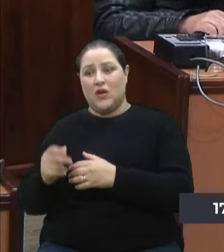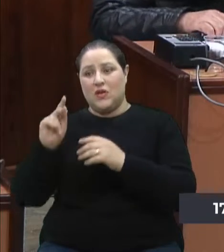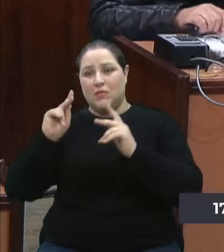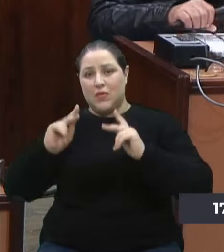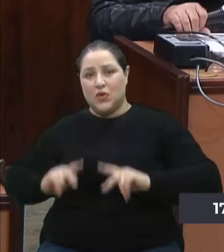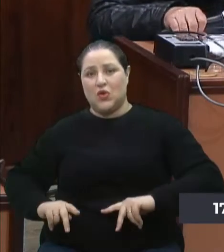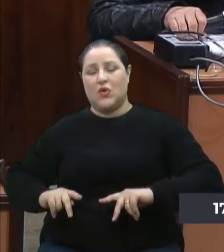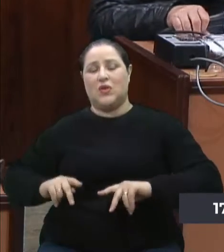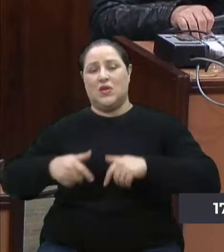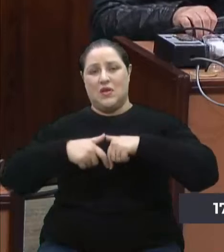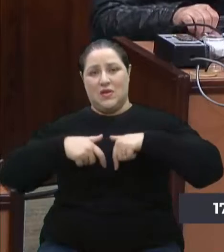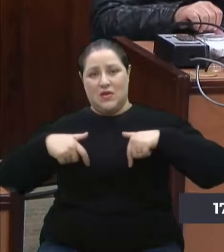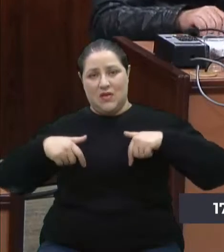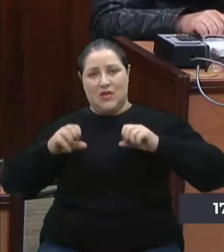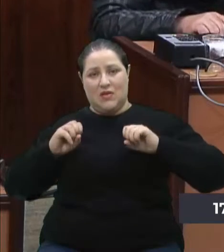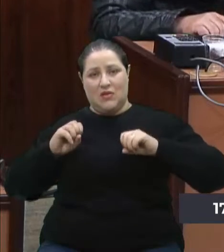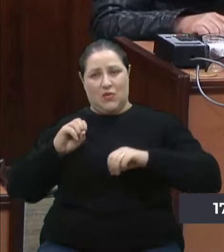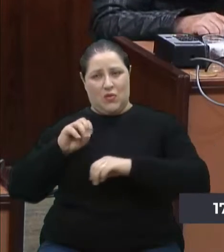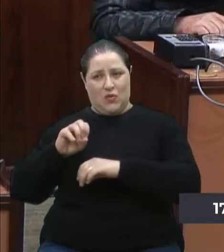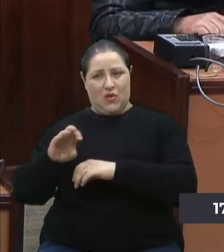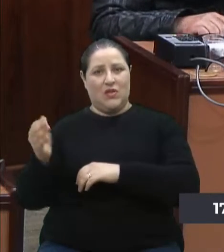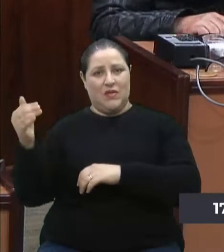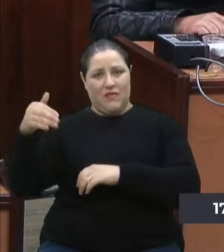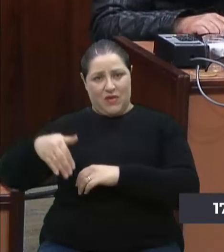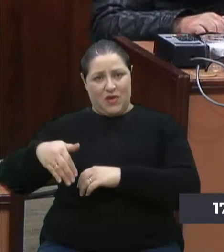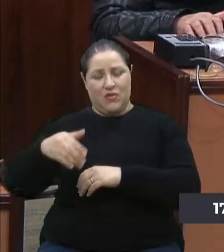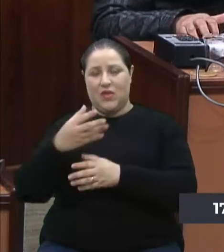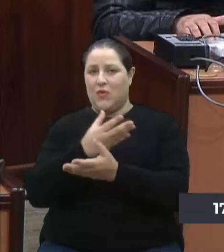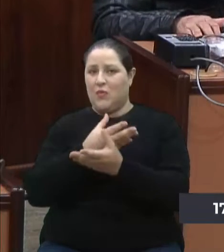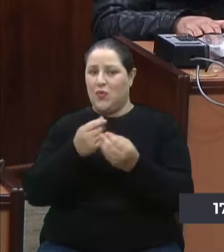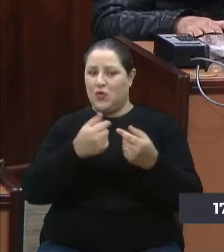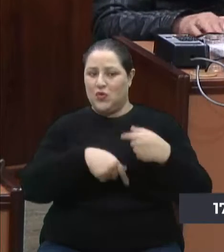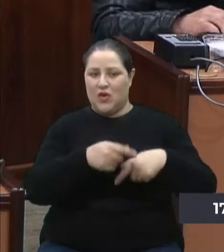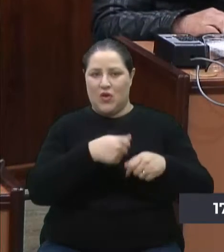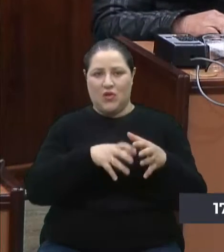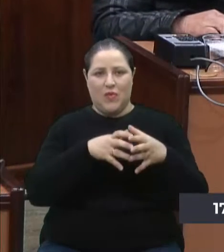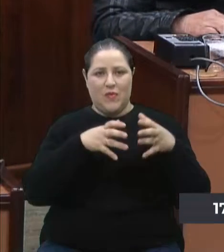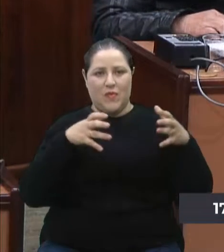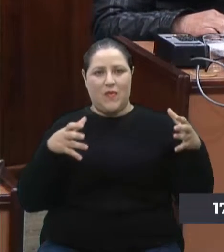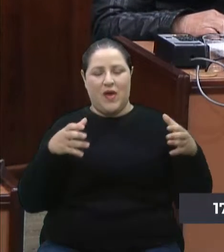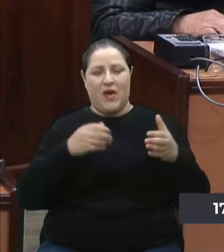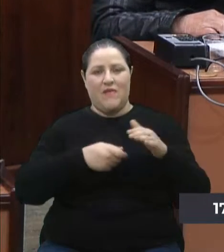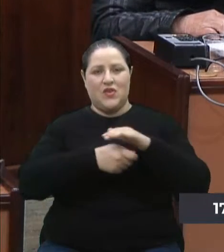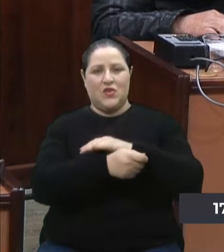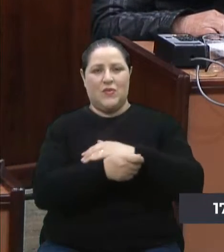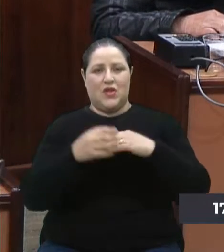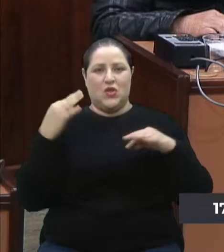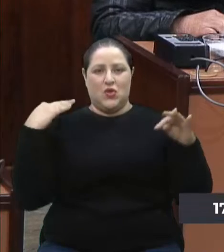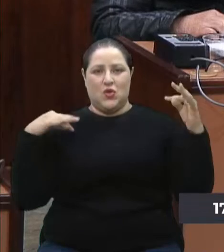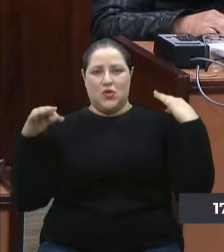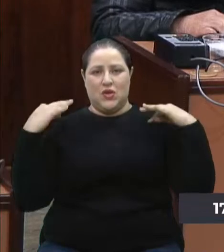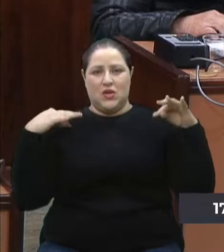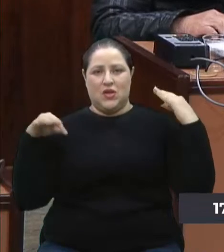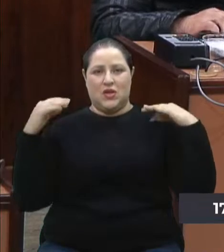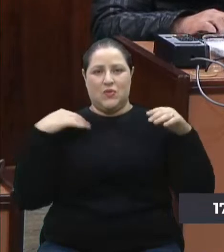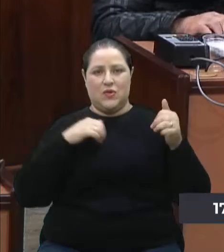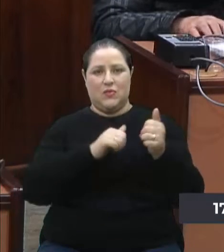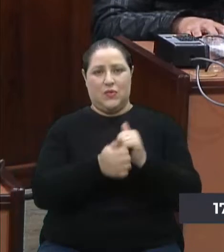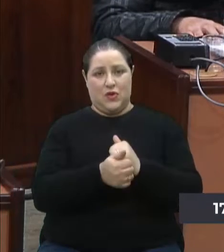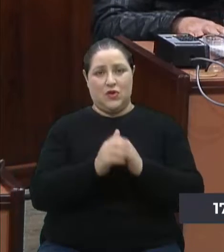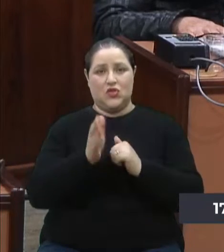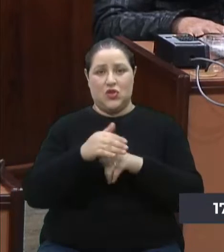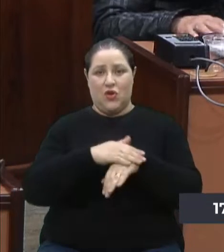enfim é uma gama muito grande de negócios o investimento no turismo esportivo então conversei com senhoras